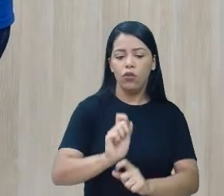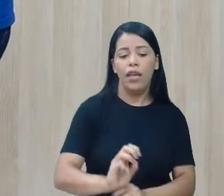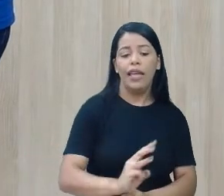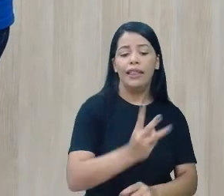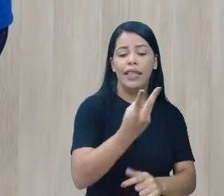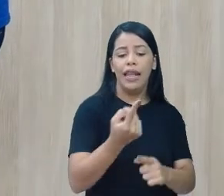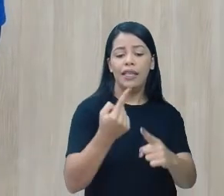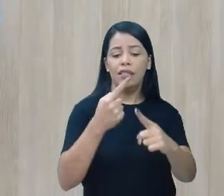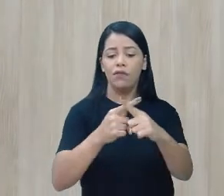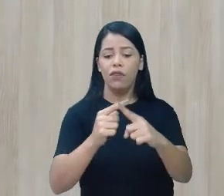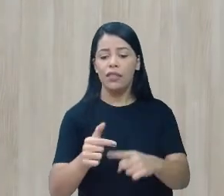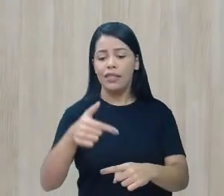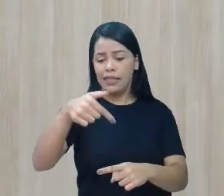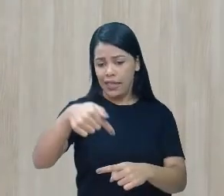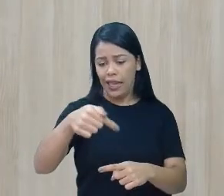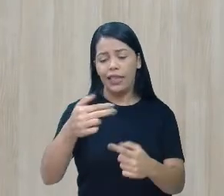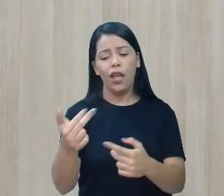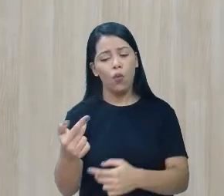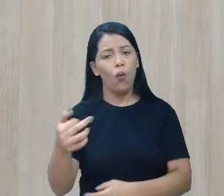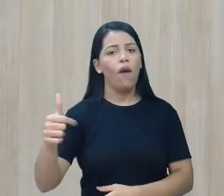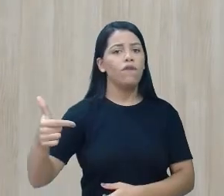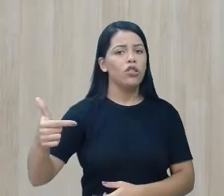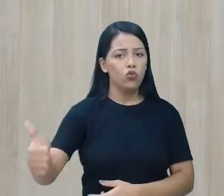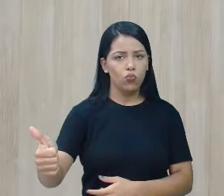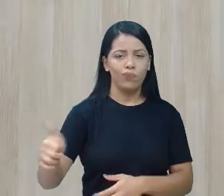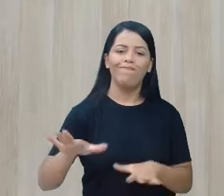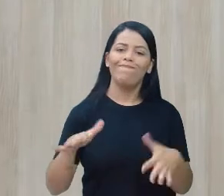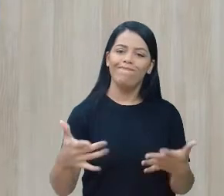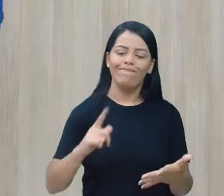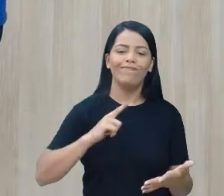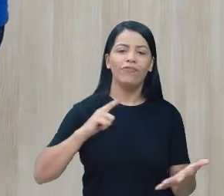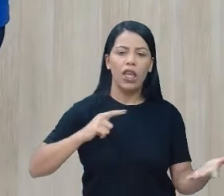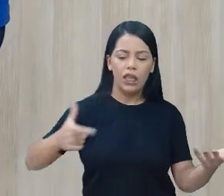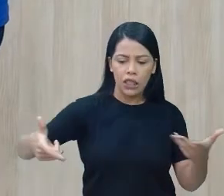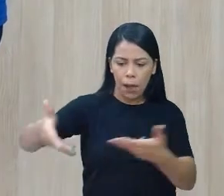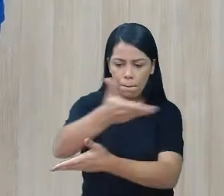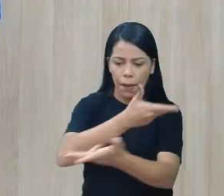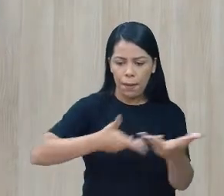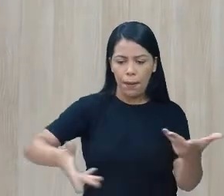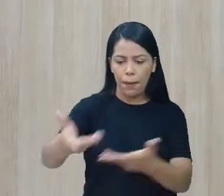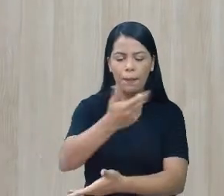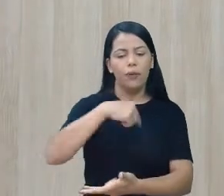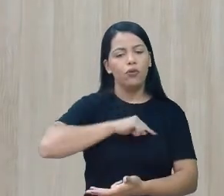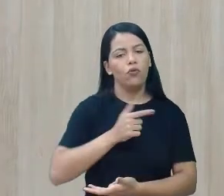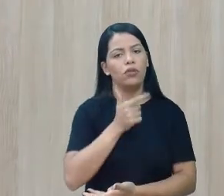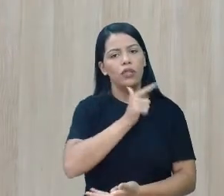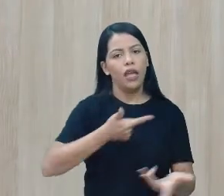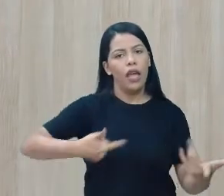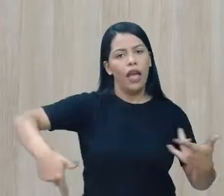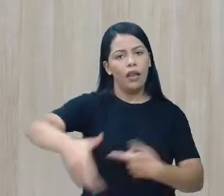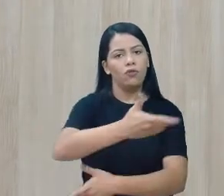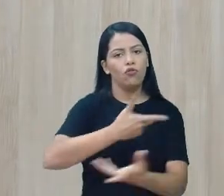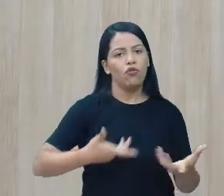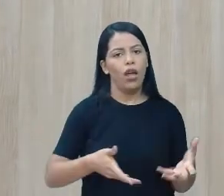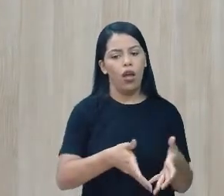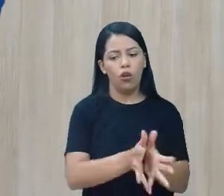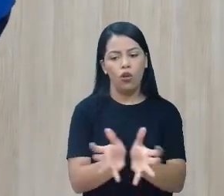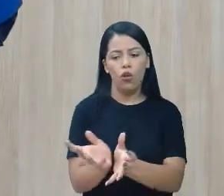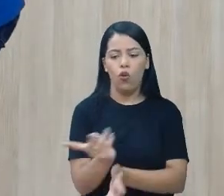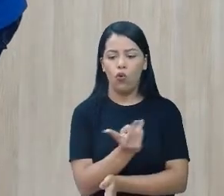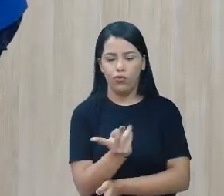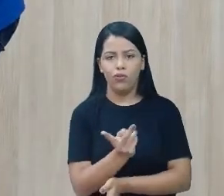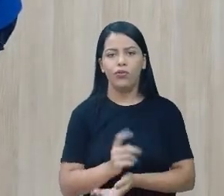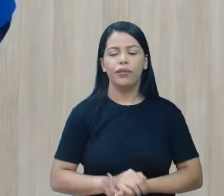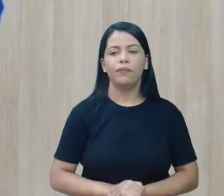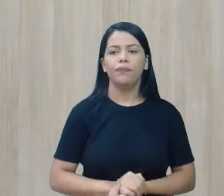caso é o 7, vai dar o 21. Então, a gente tem esse ciclo aí para relacionar esses múltiplos e divisores, tá certo? Aqui